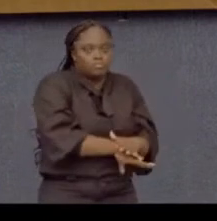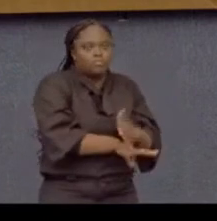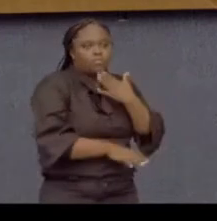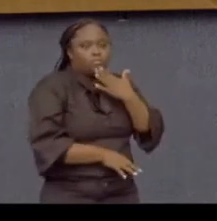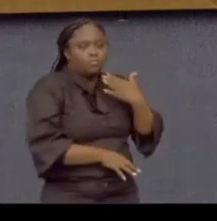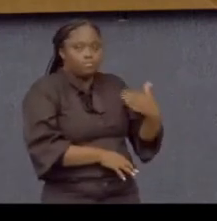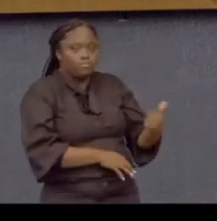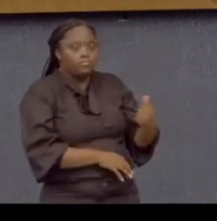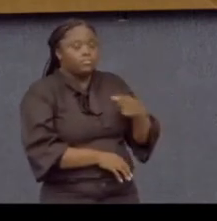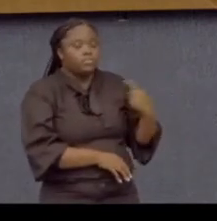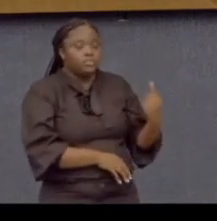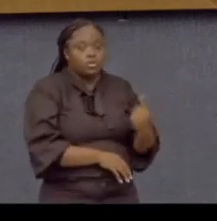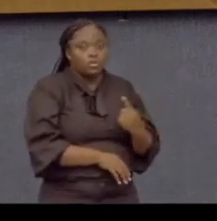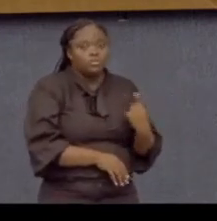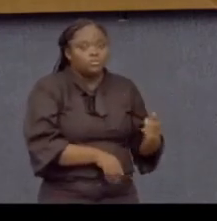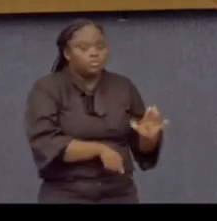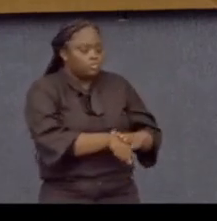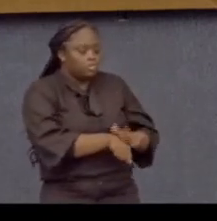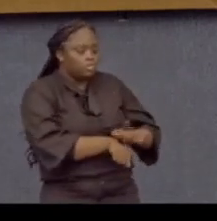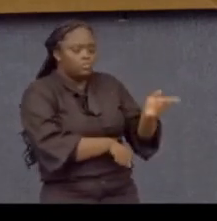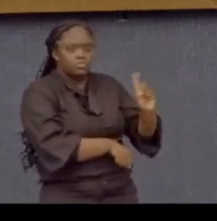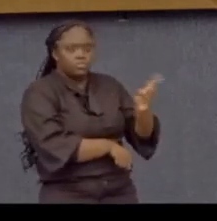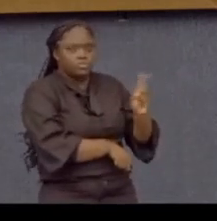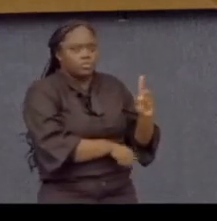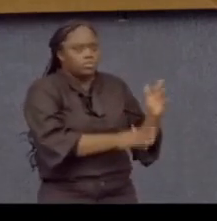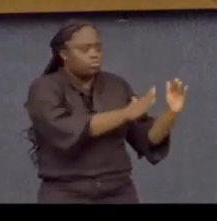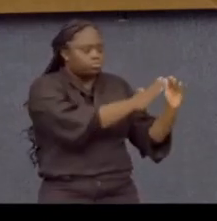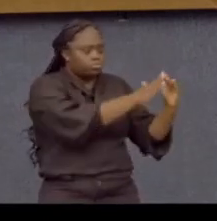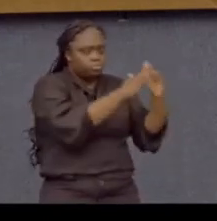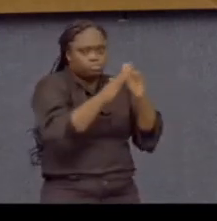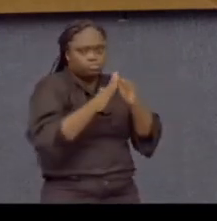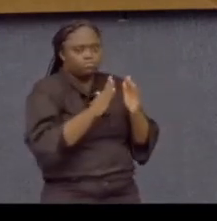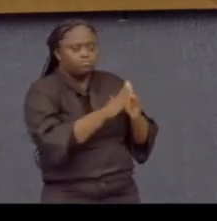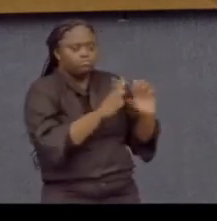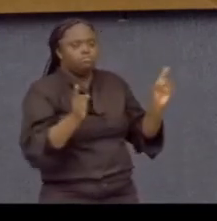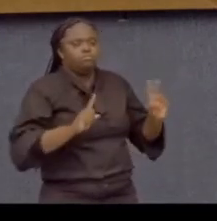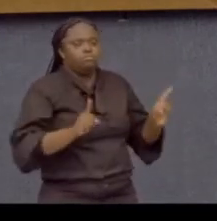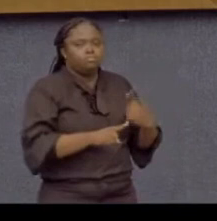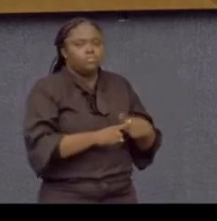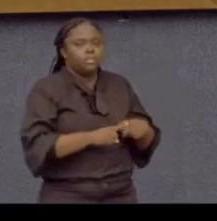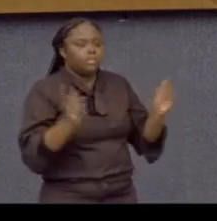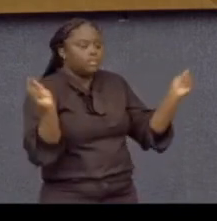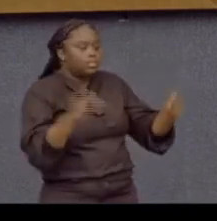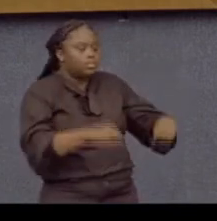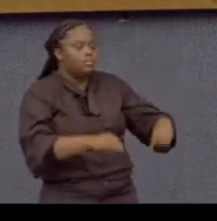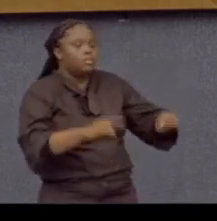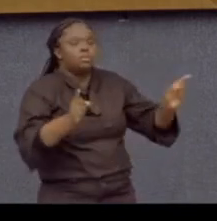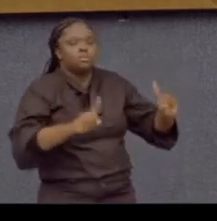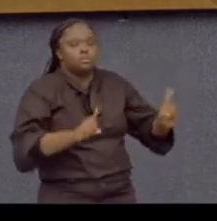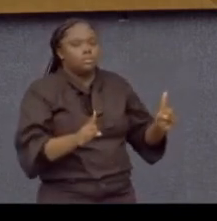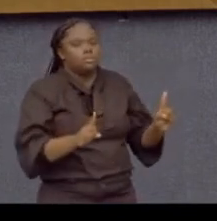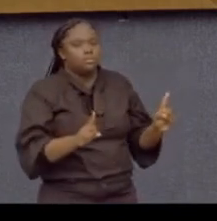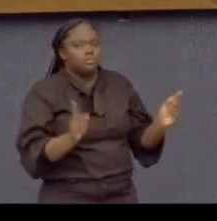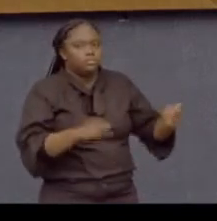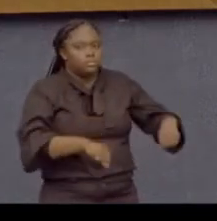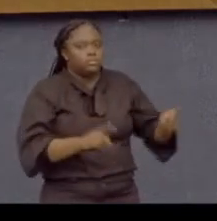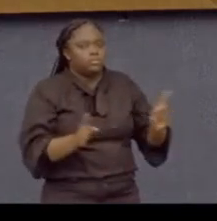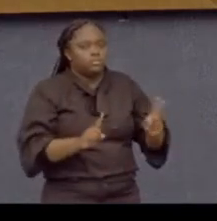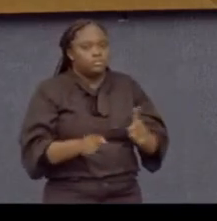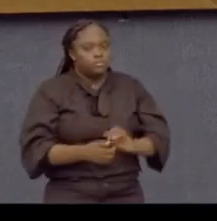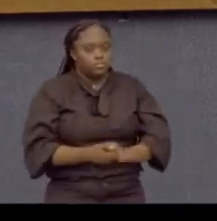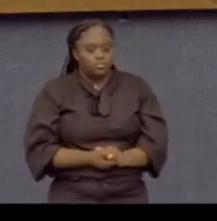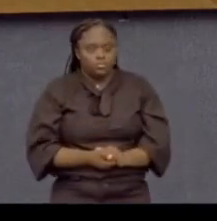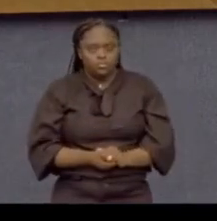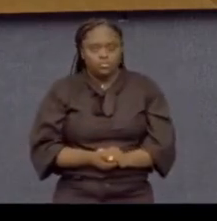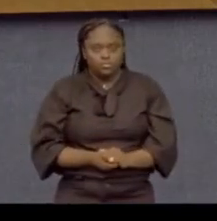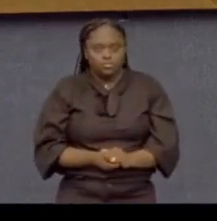rentável, e não vamos fazer ali um grande empreendimento imobiliário, porque aquela região não cabe.